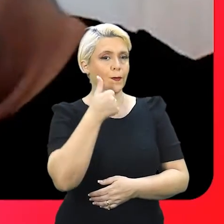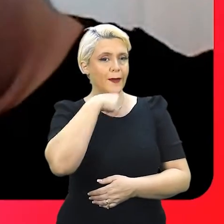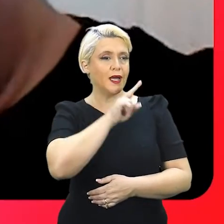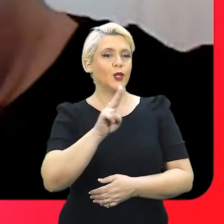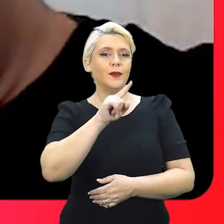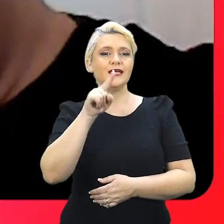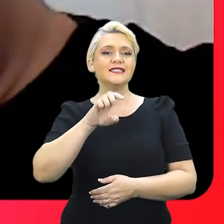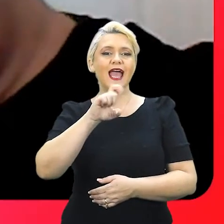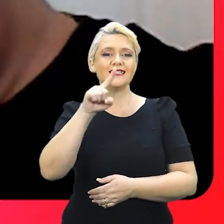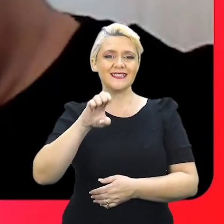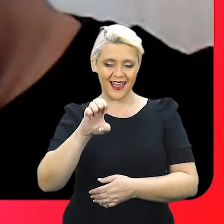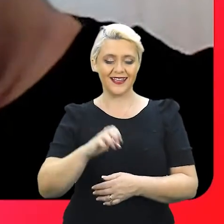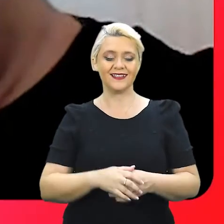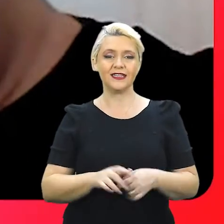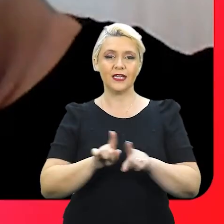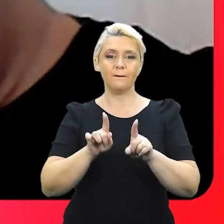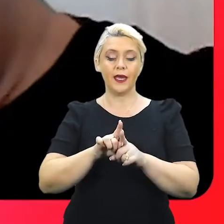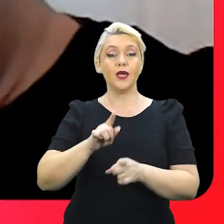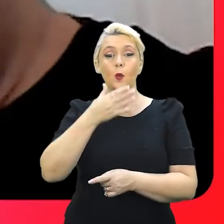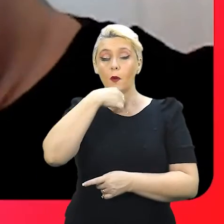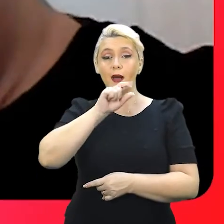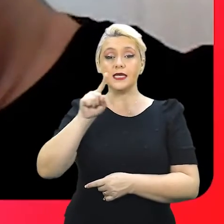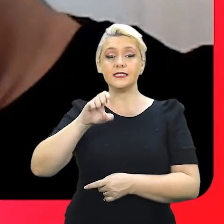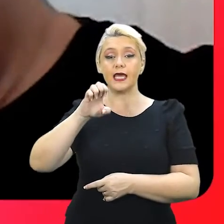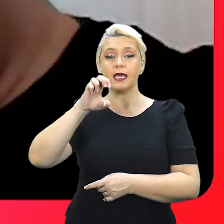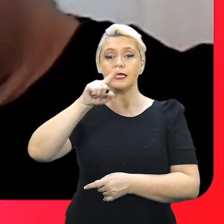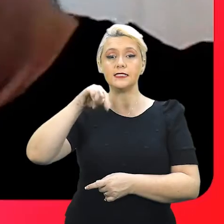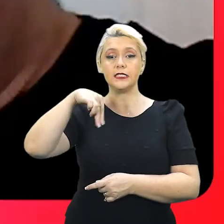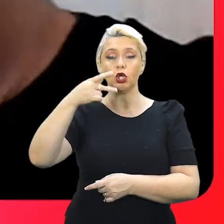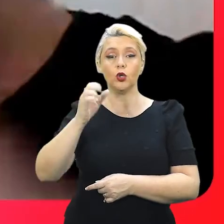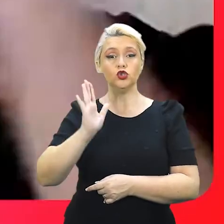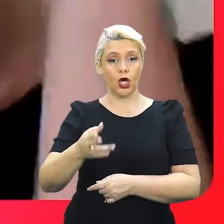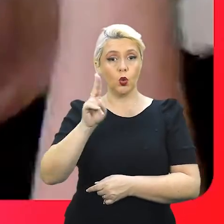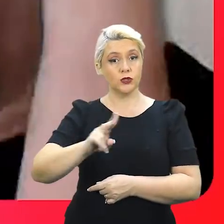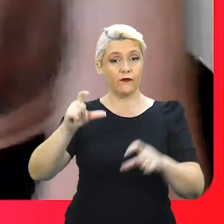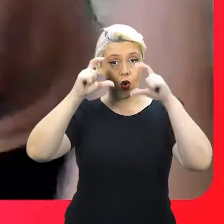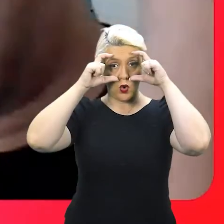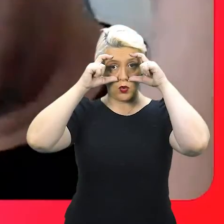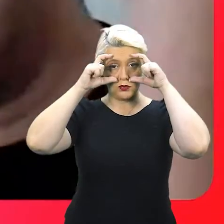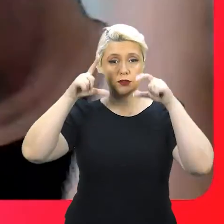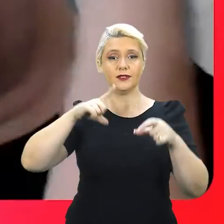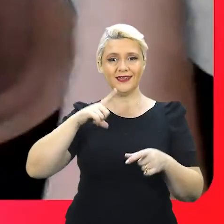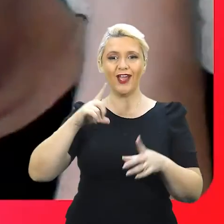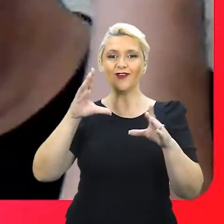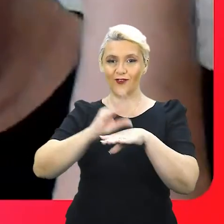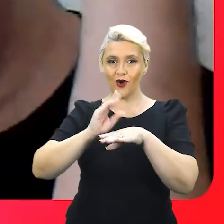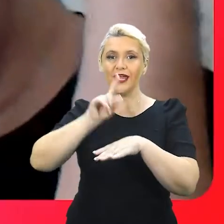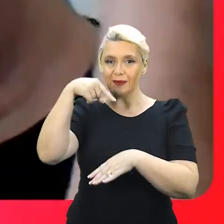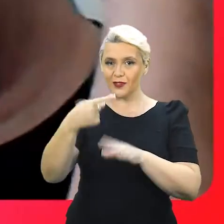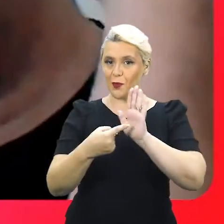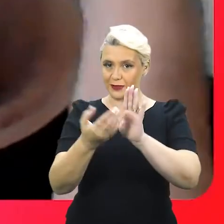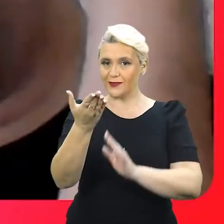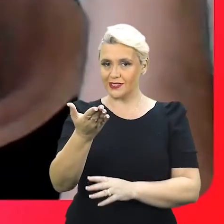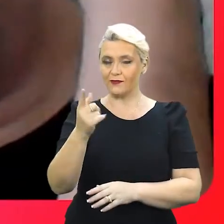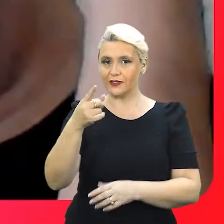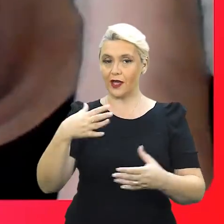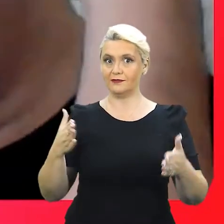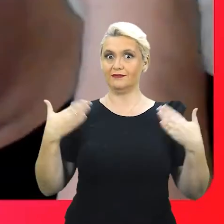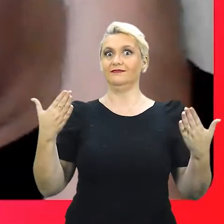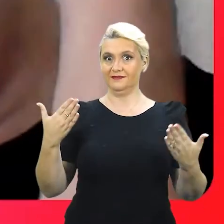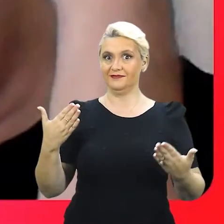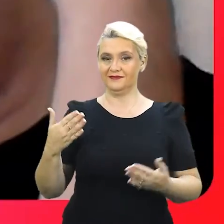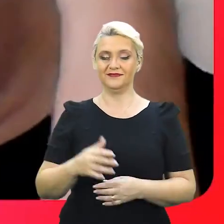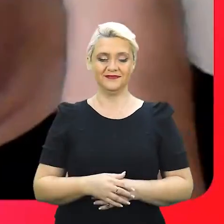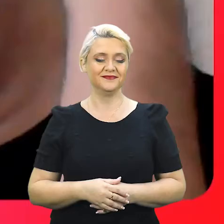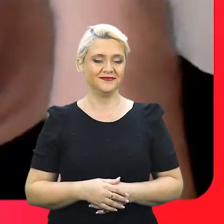Zezé, Sim. e do Zezinho, eu já usava um óculos. Eu tenho até foto, eu vou mandar para você vai ficar assustado.